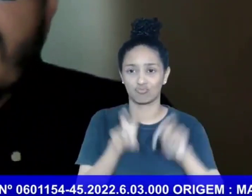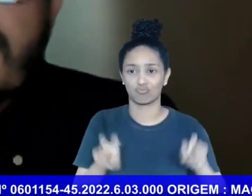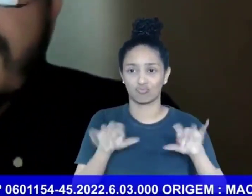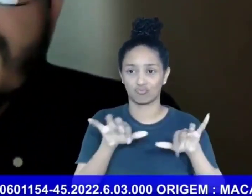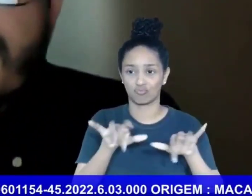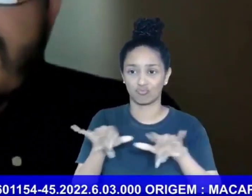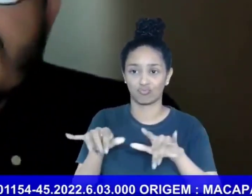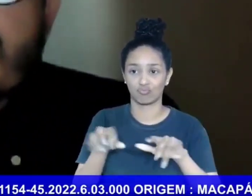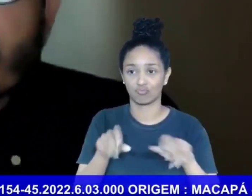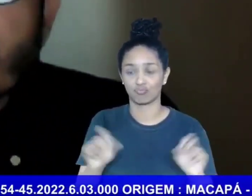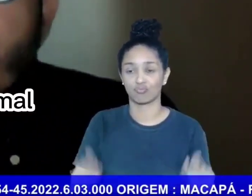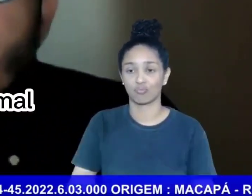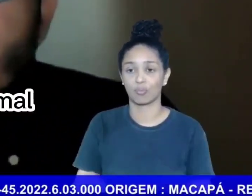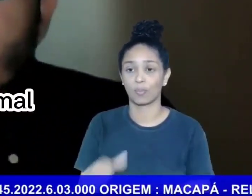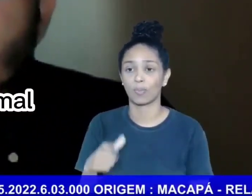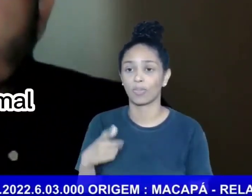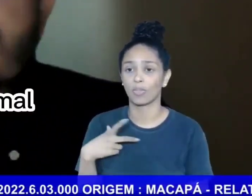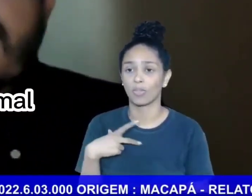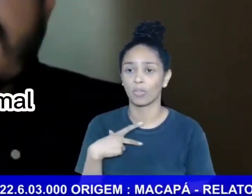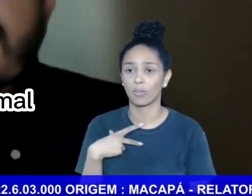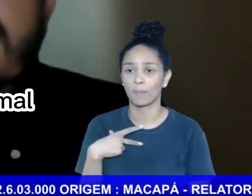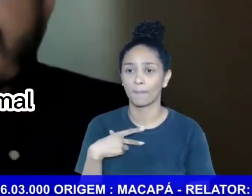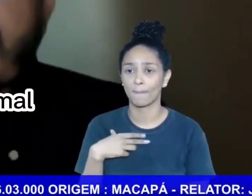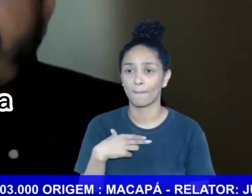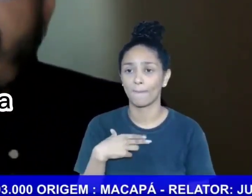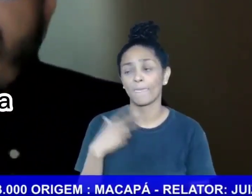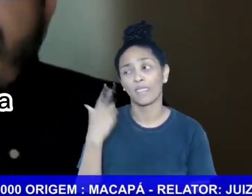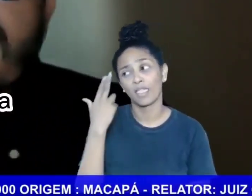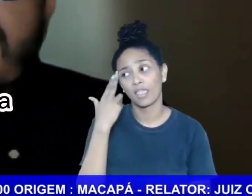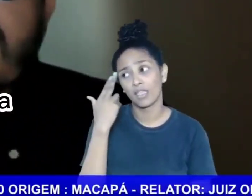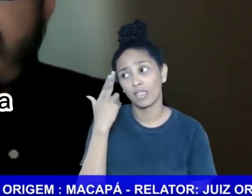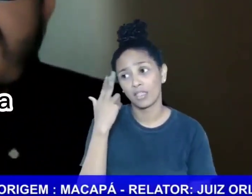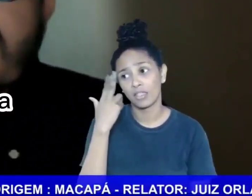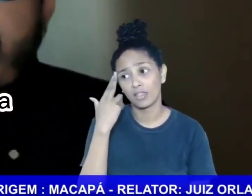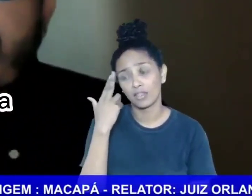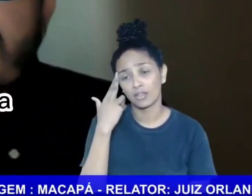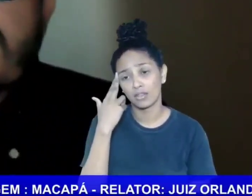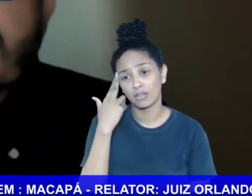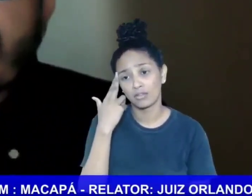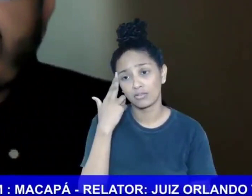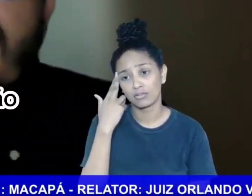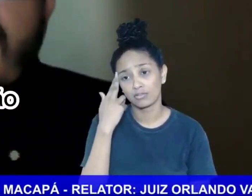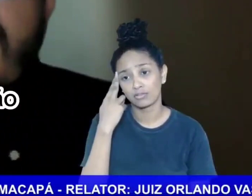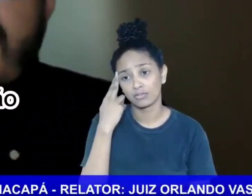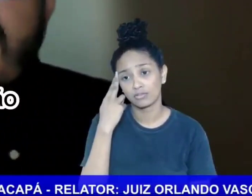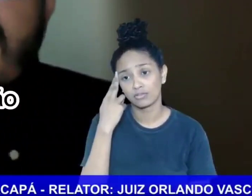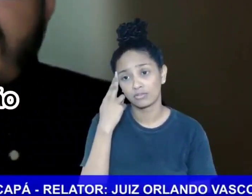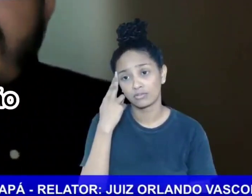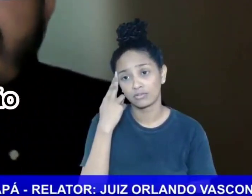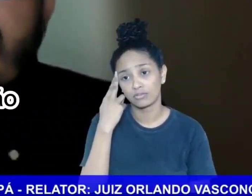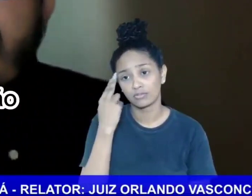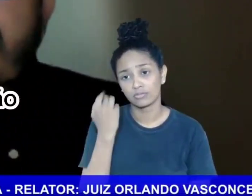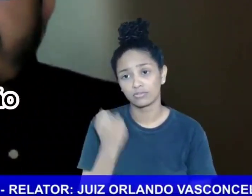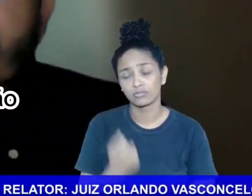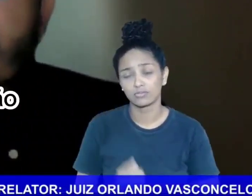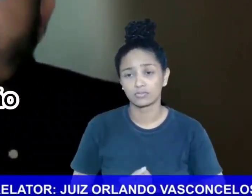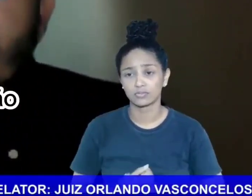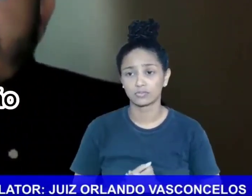consistente. Erro meramente formal, a inércia de proceder à